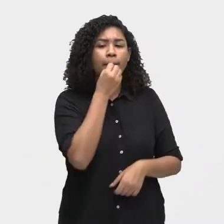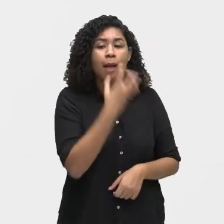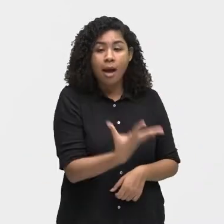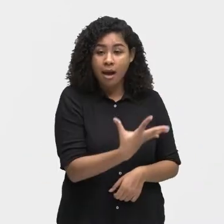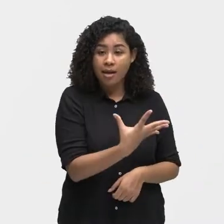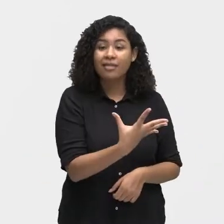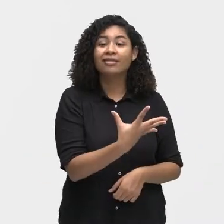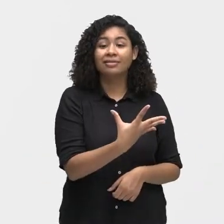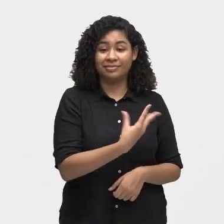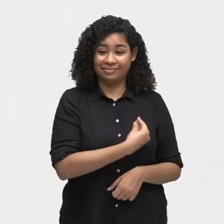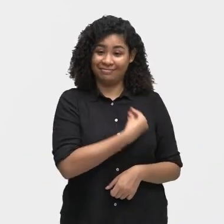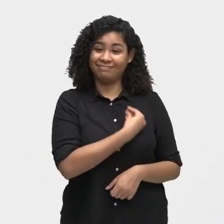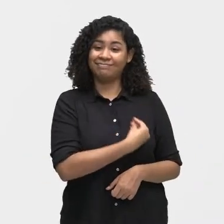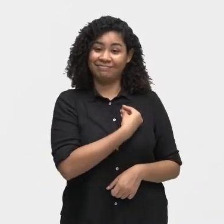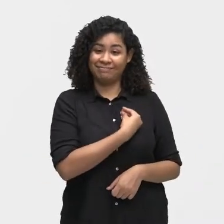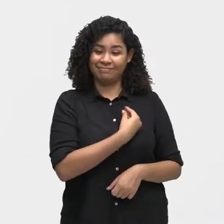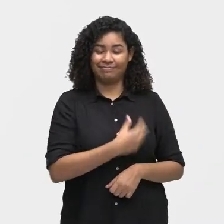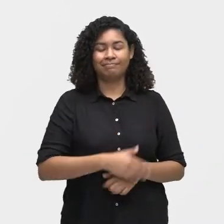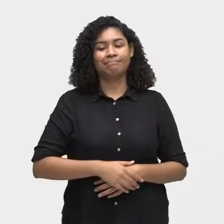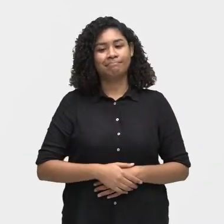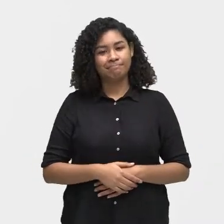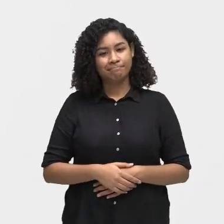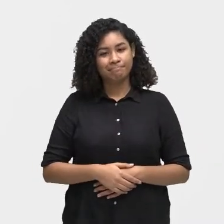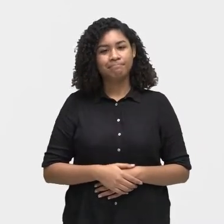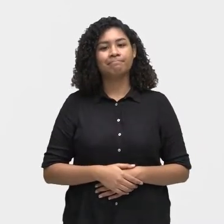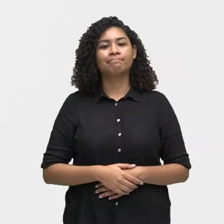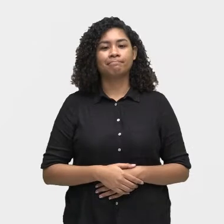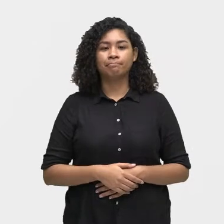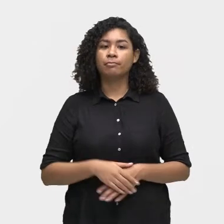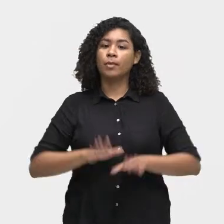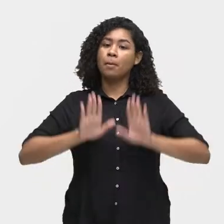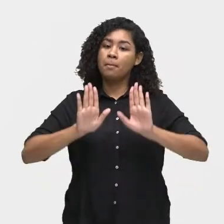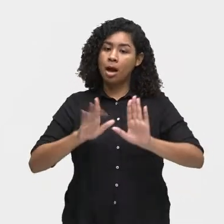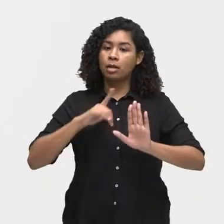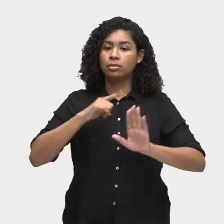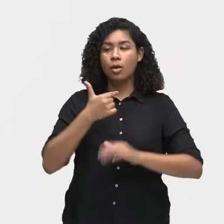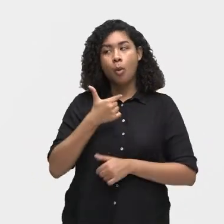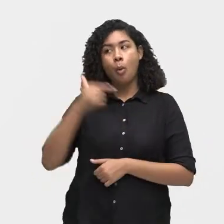né? Por outro lado, e aí temos uma outra ideia, né?